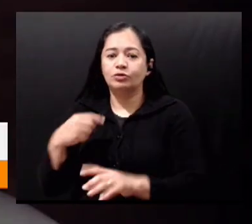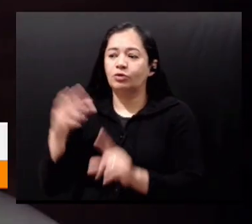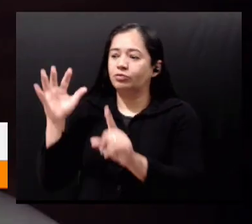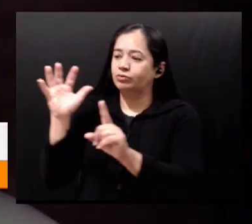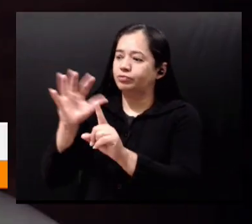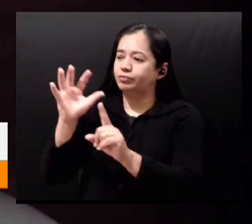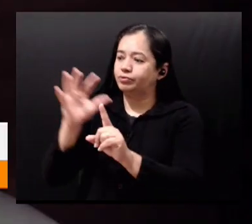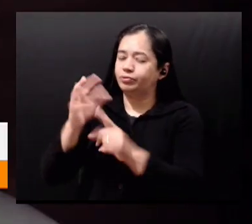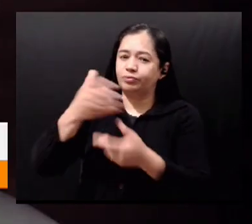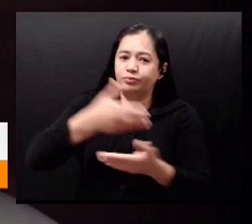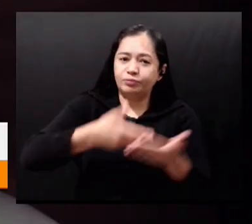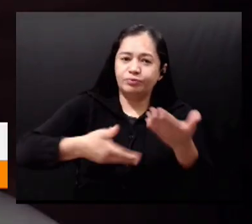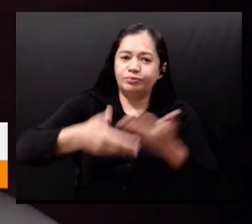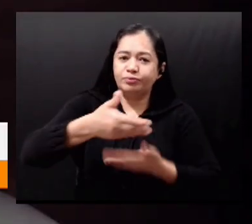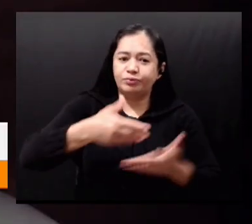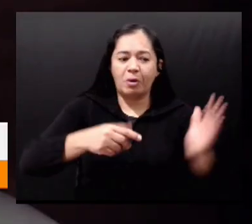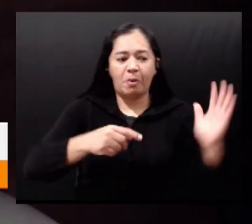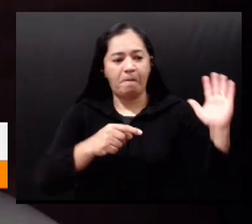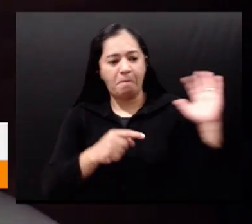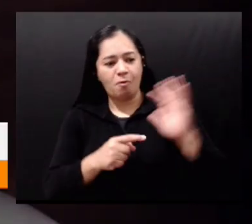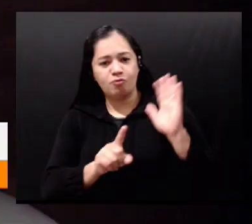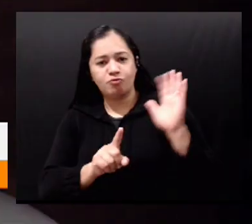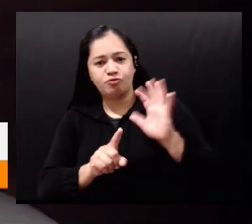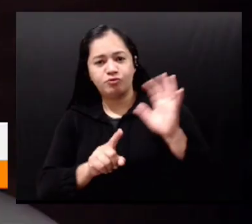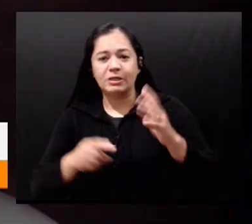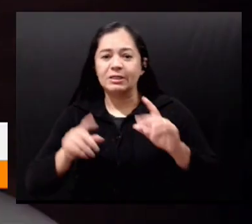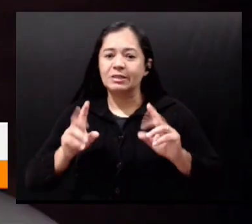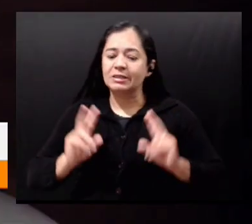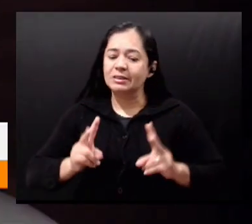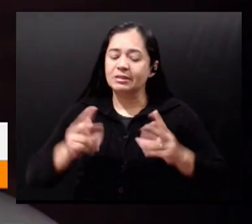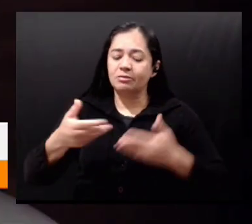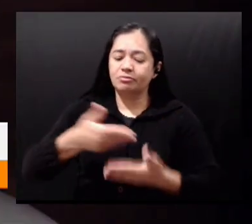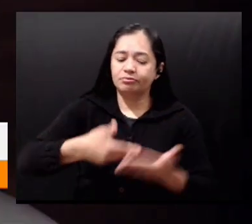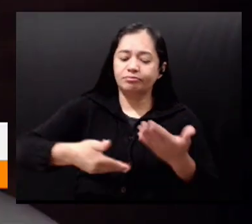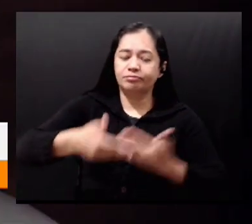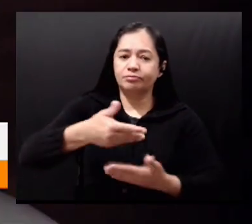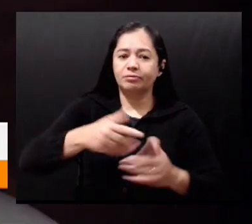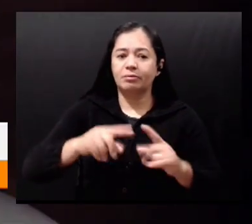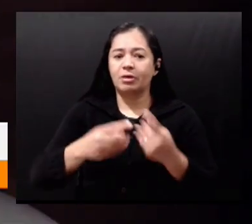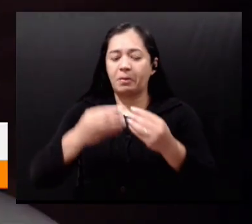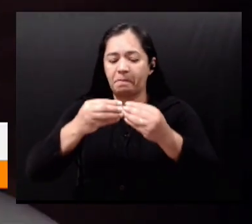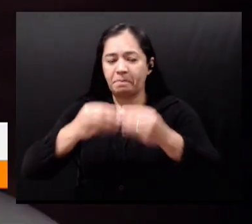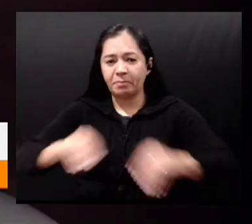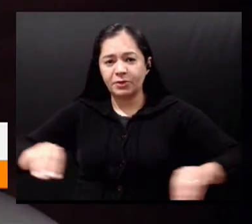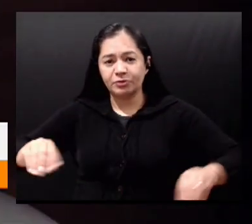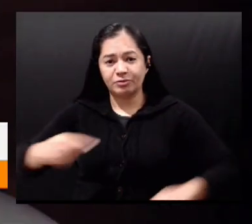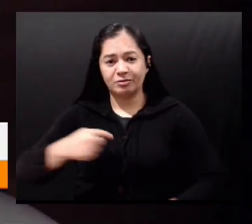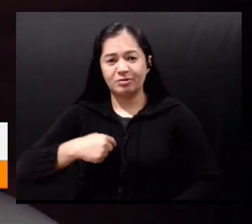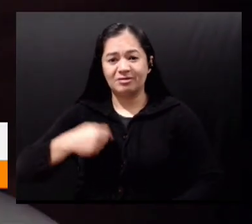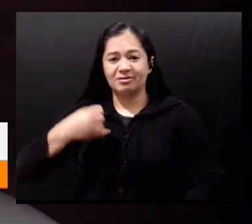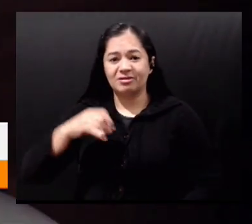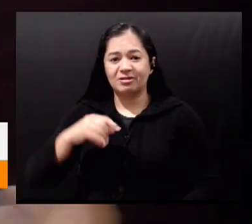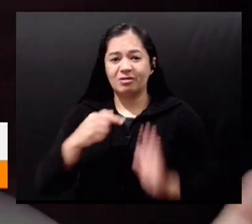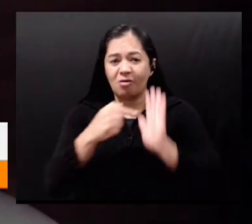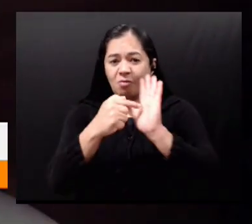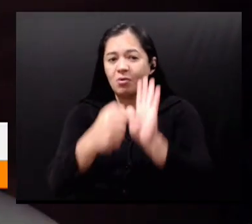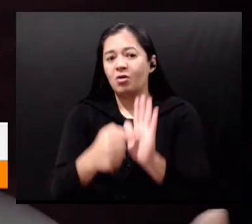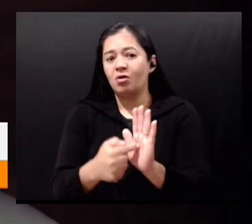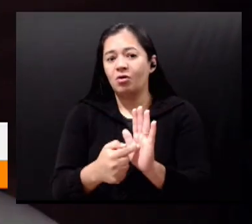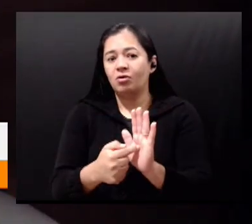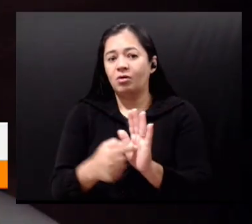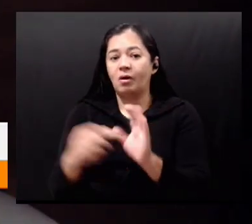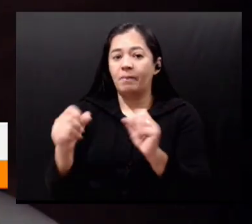a gente está interagindo o tempo inteiro. Então, uma coisa que me afeta, se eu começo a demonstrar essa emoção, eu posso afetar